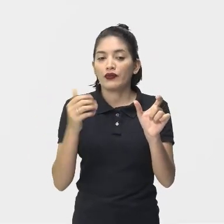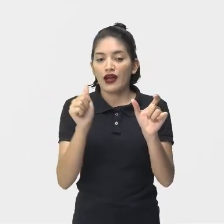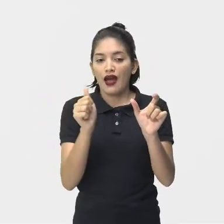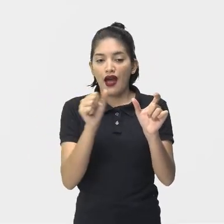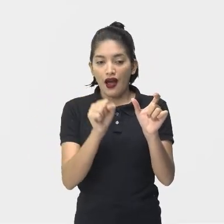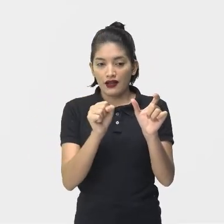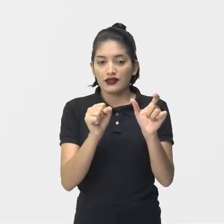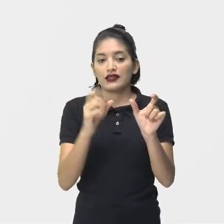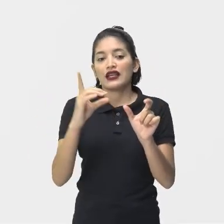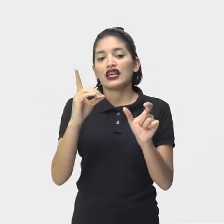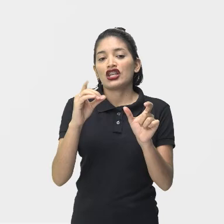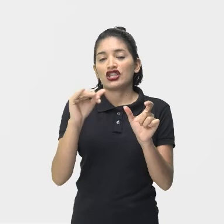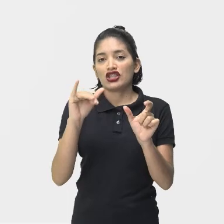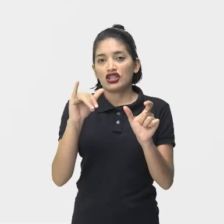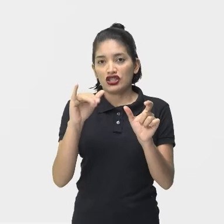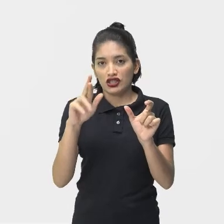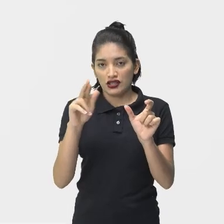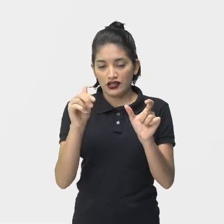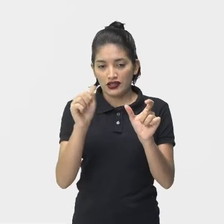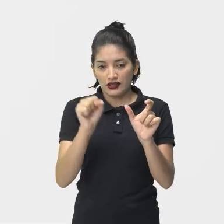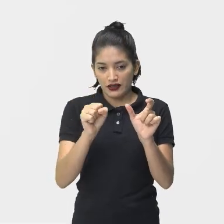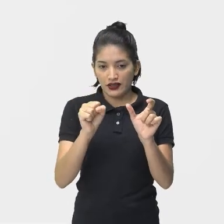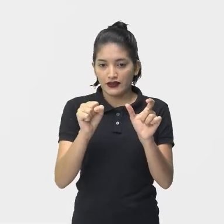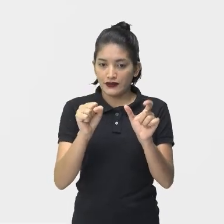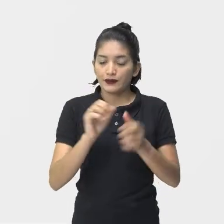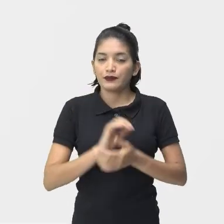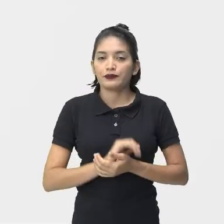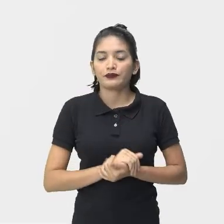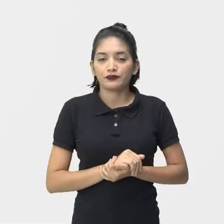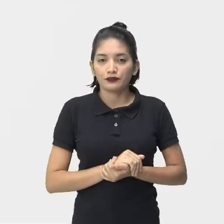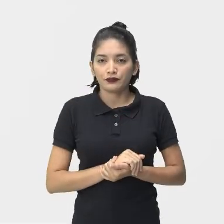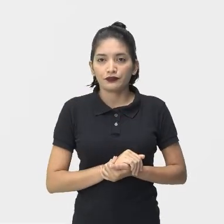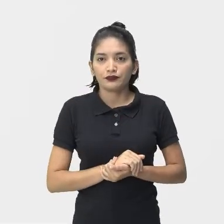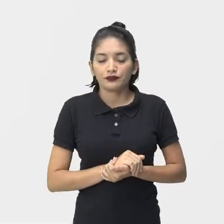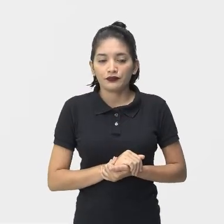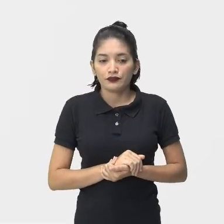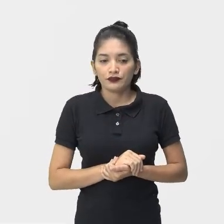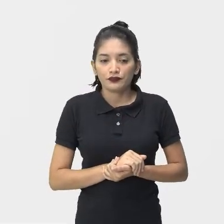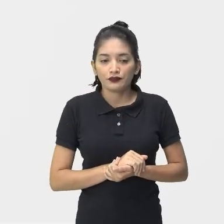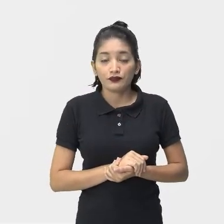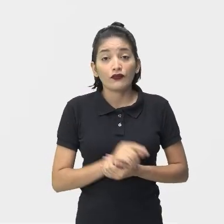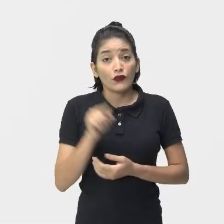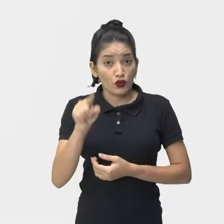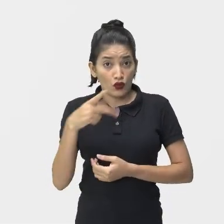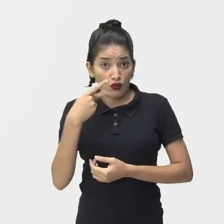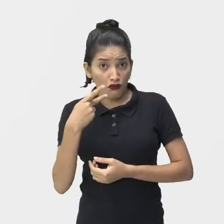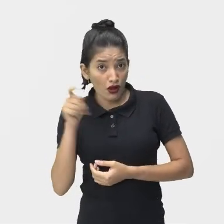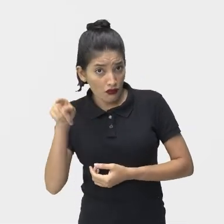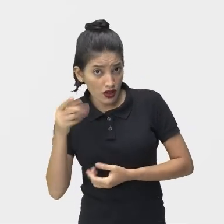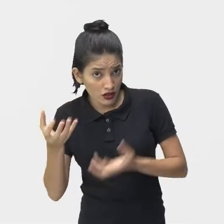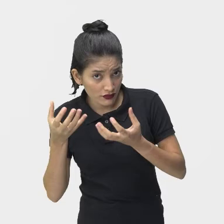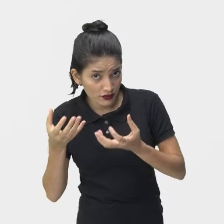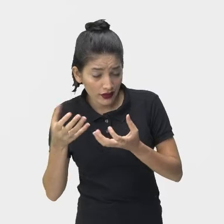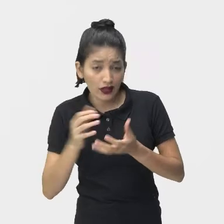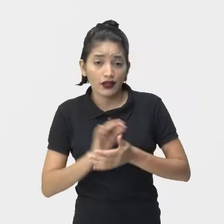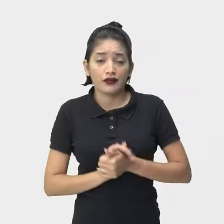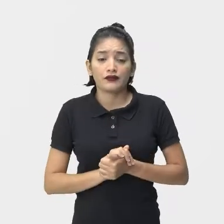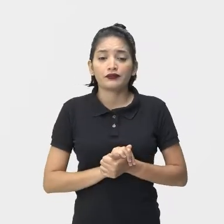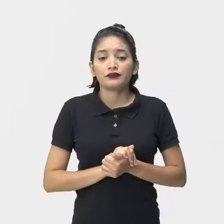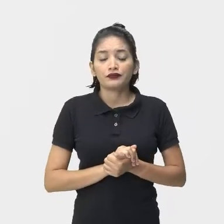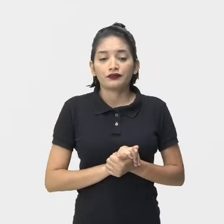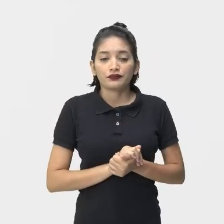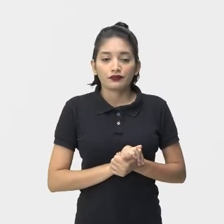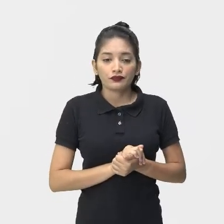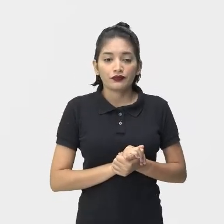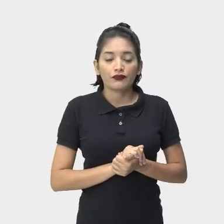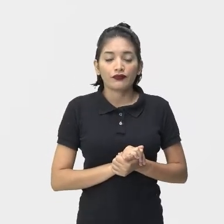as, né? Dirás lo que quieras. Tu falarás o que quer, dirás o que quer.